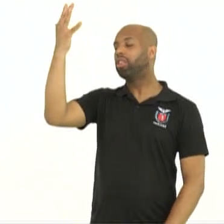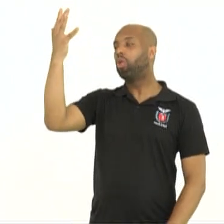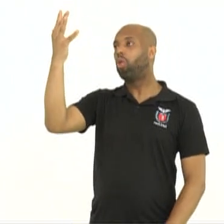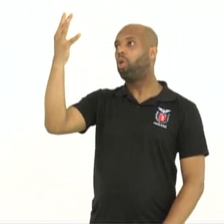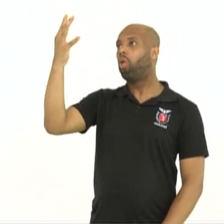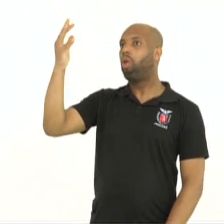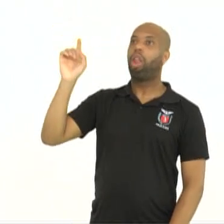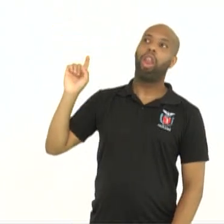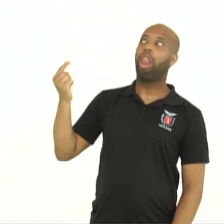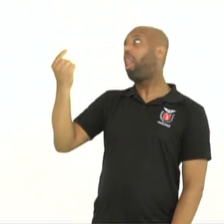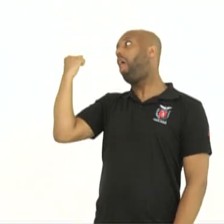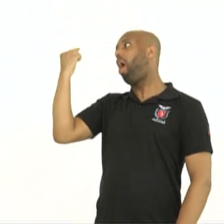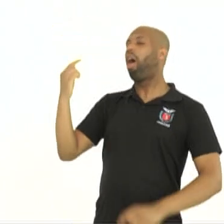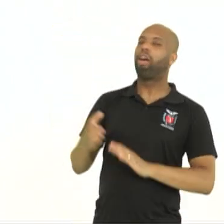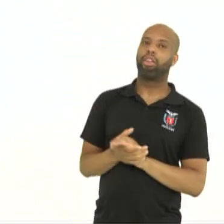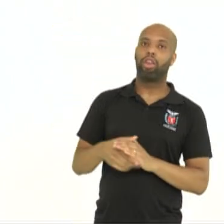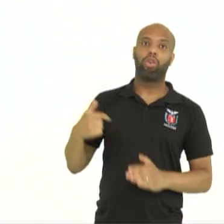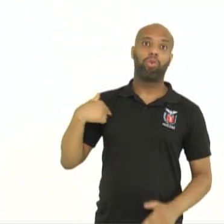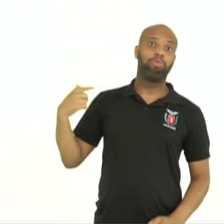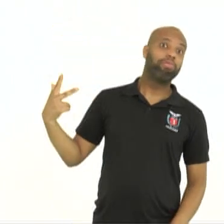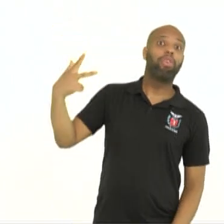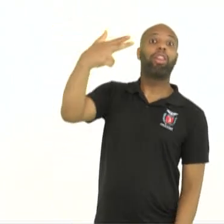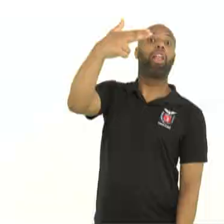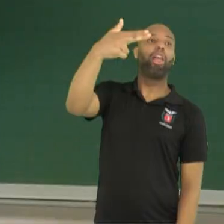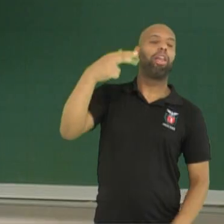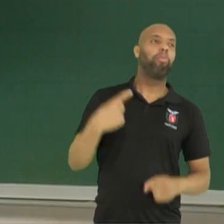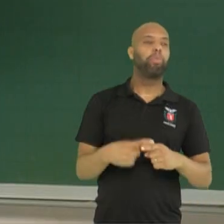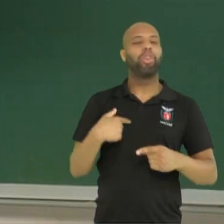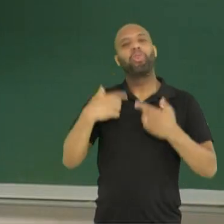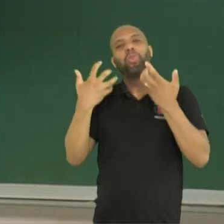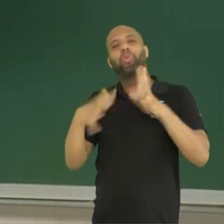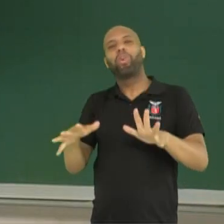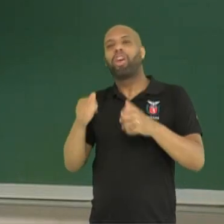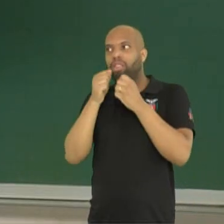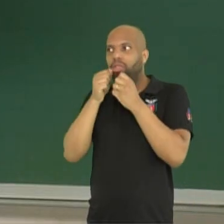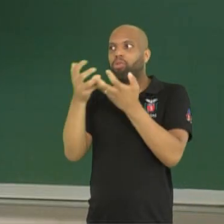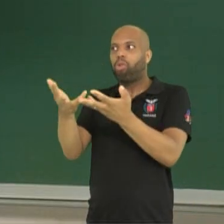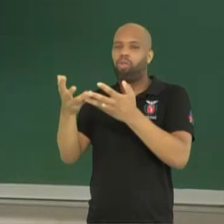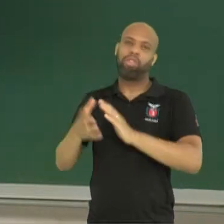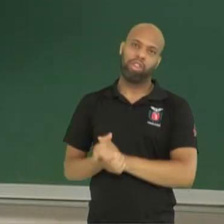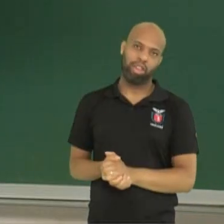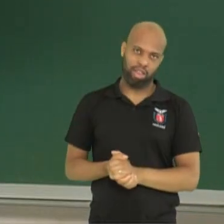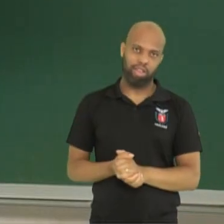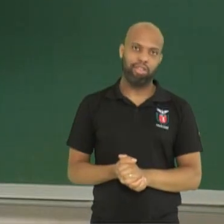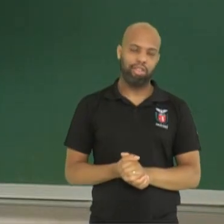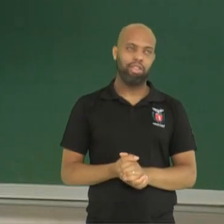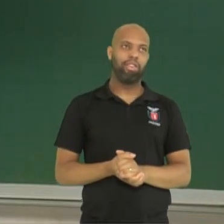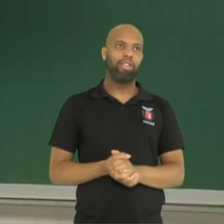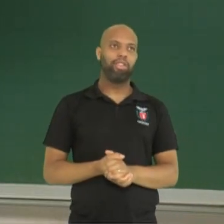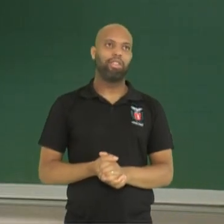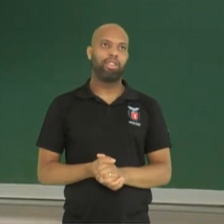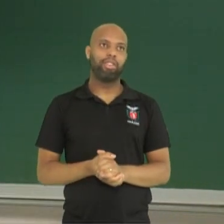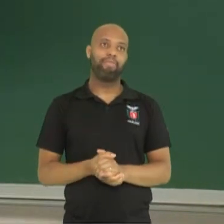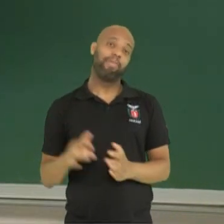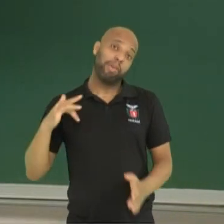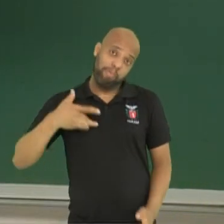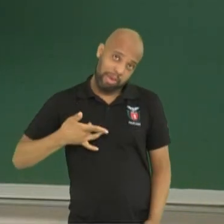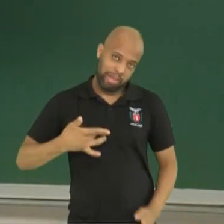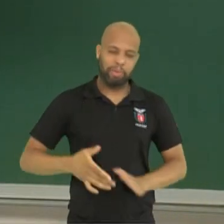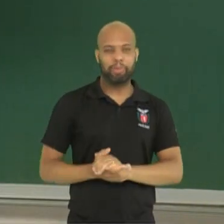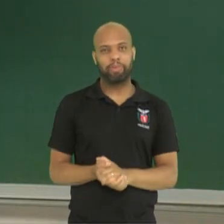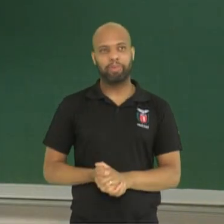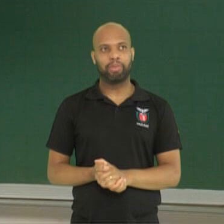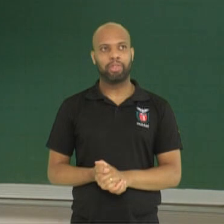Então, interrompi o pensamento, né? Porque eu não quero contar algo. E aí, diz lá, é uma pena.